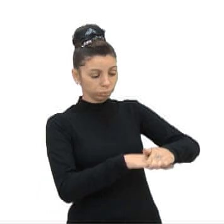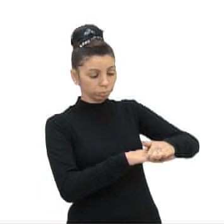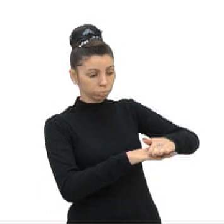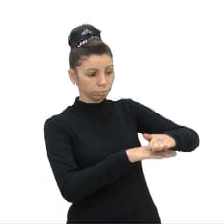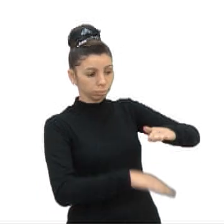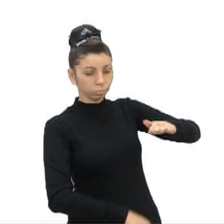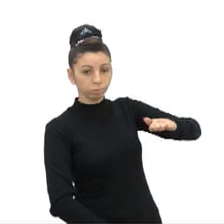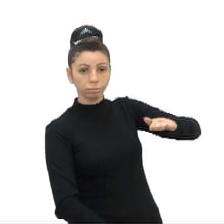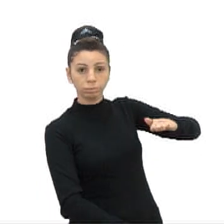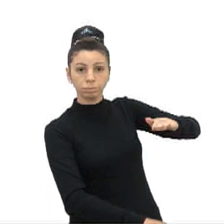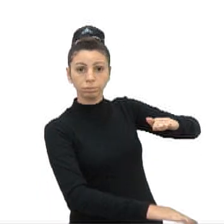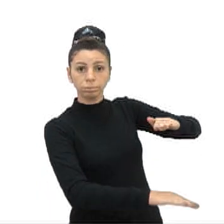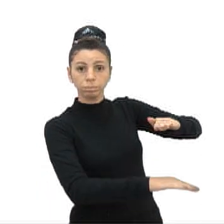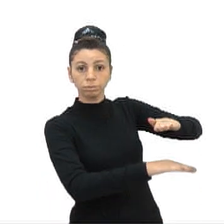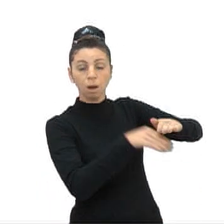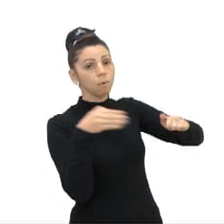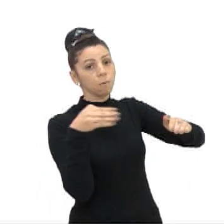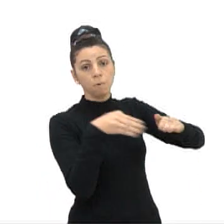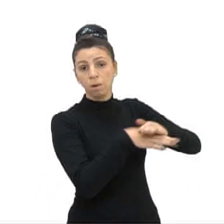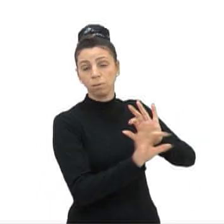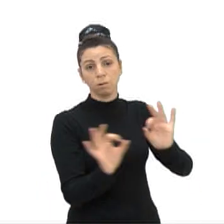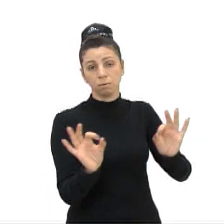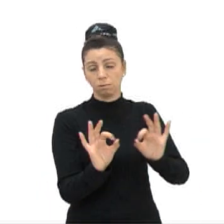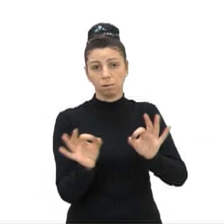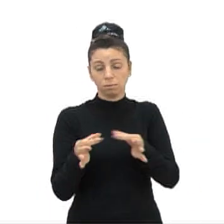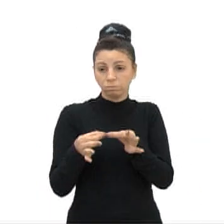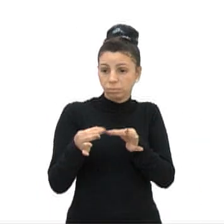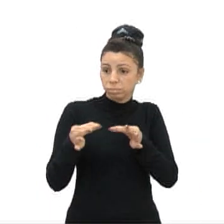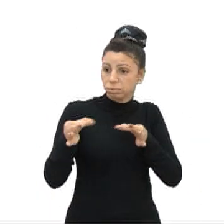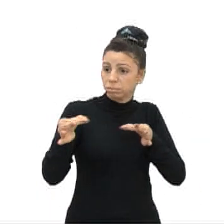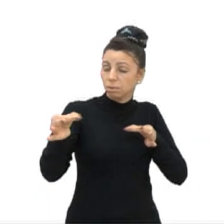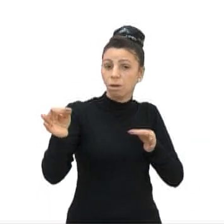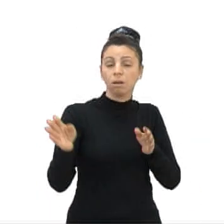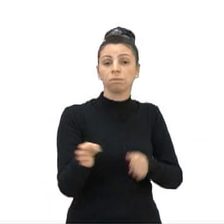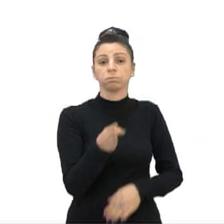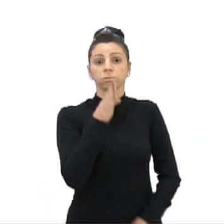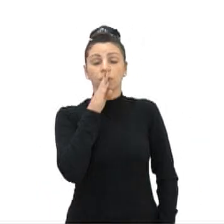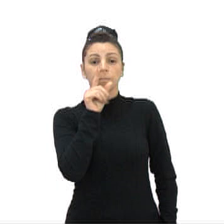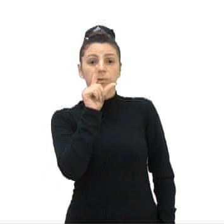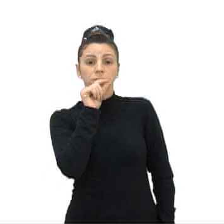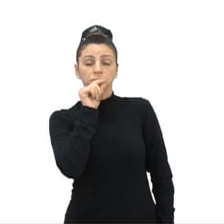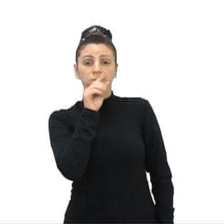a casa era um corredor deserto. Até o canário ficou mudo.